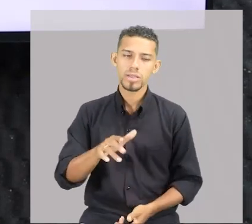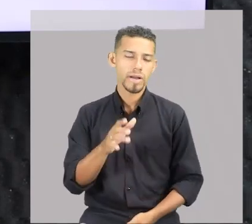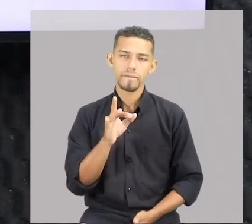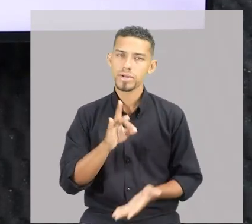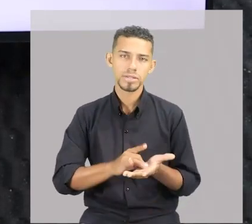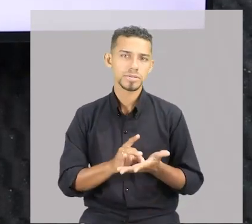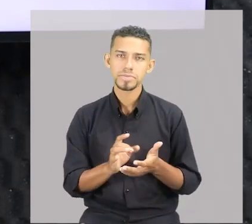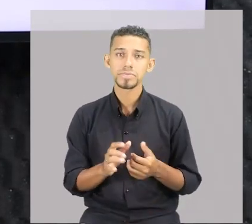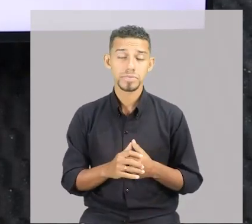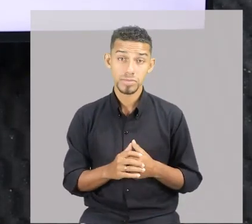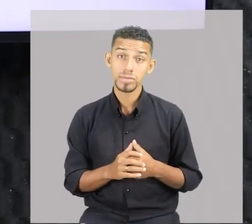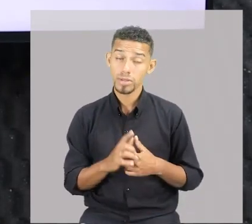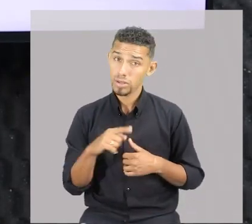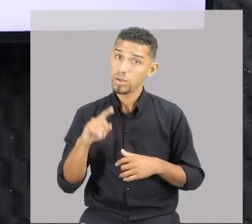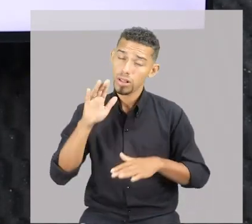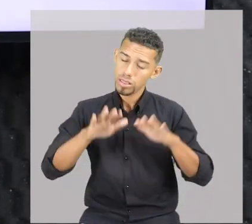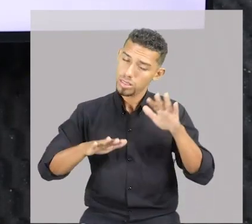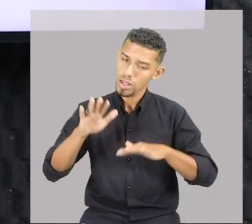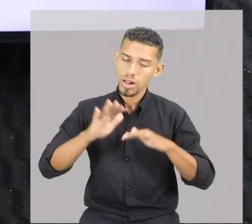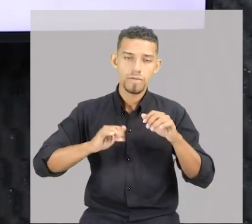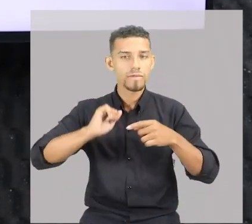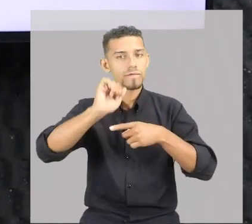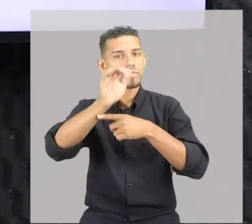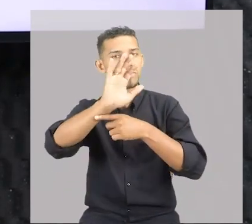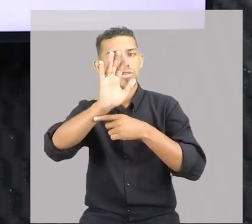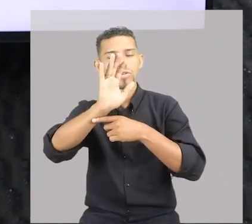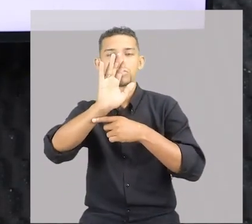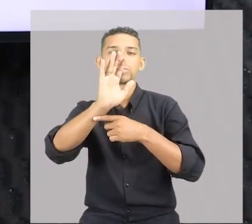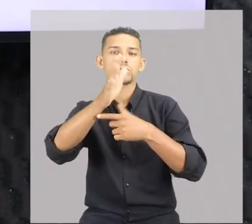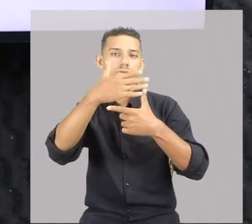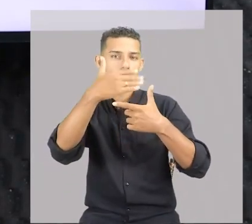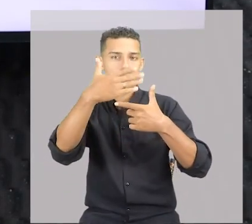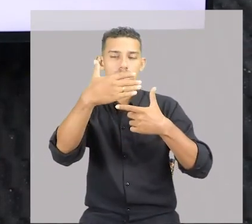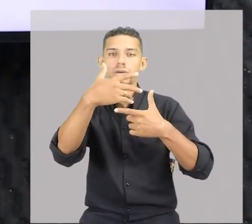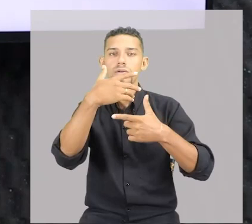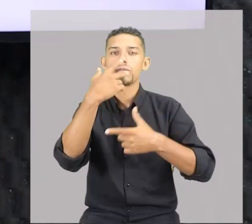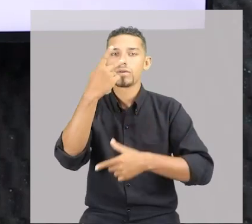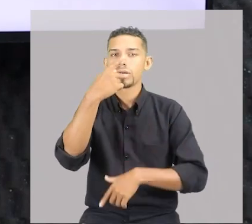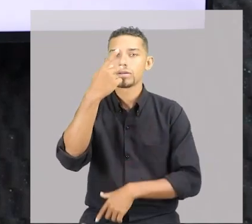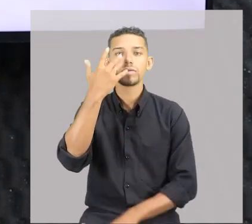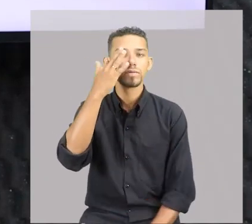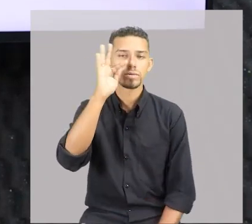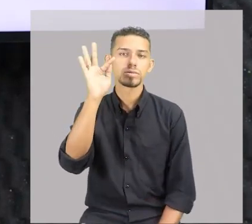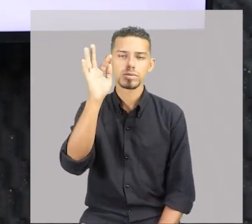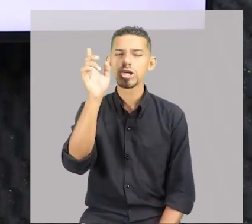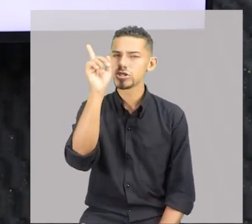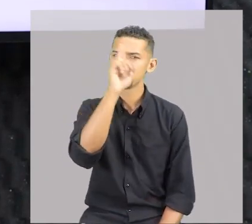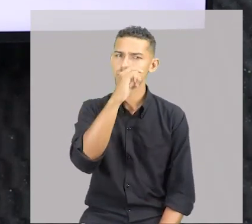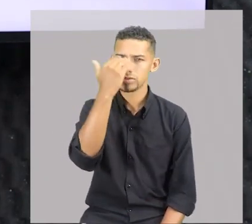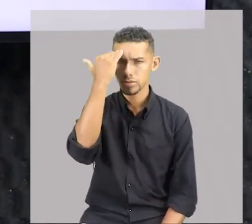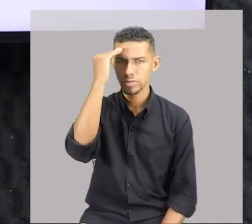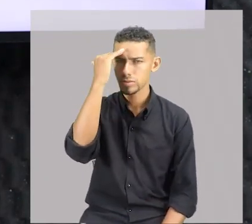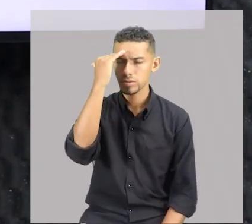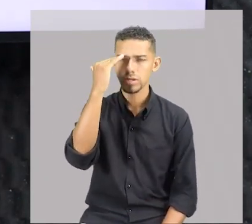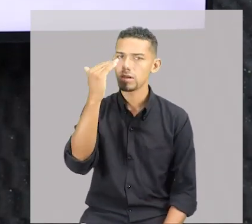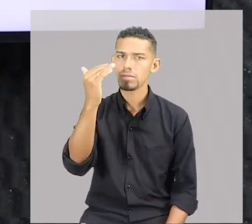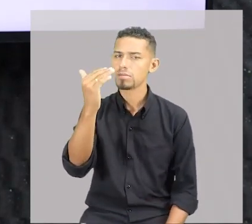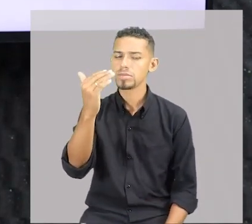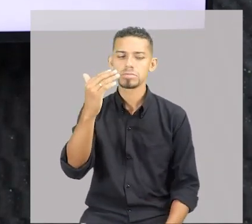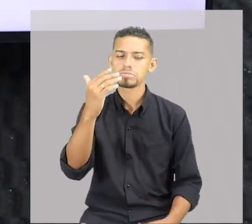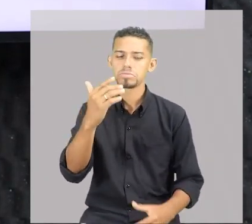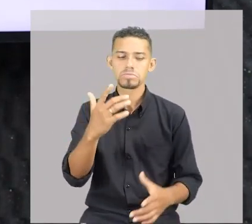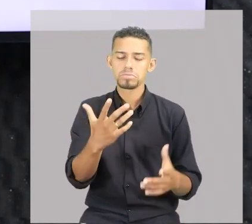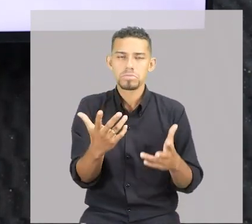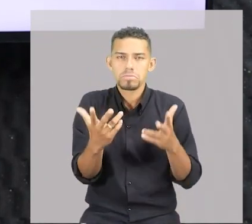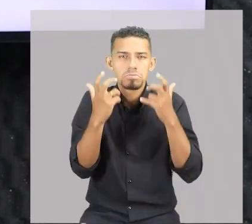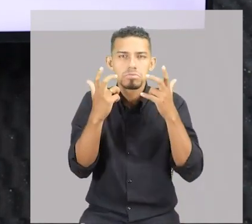verdade. Certamente você já viu algum filme, alguma série, alguém falando francês. É difícil para a gente entender, não é tão próxima